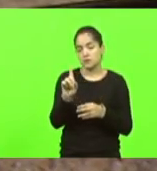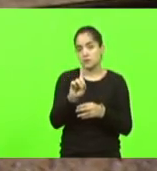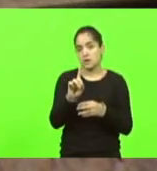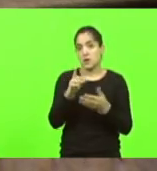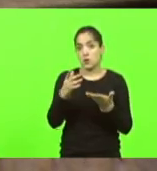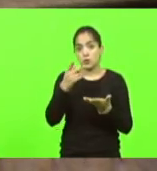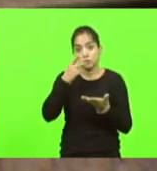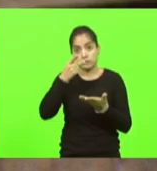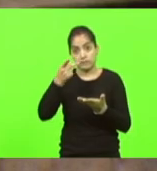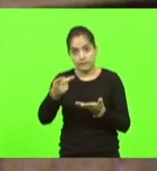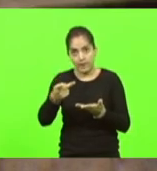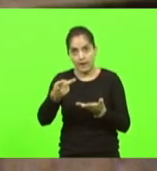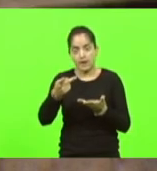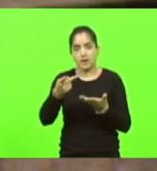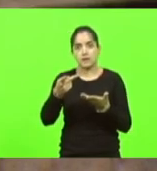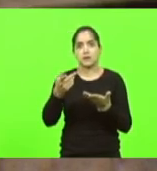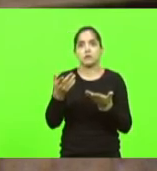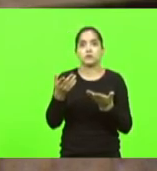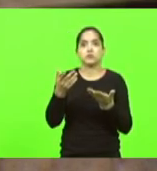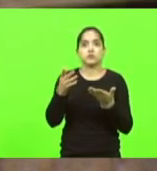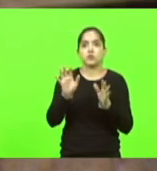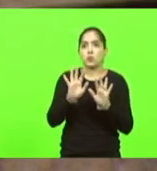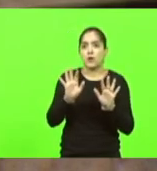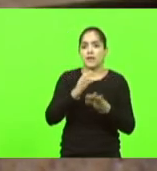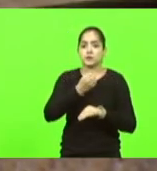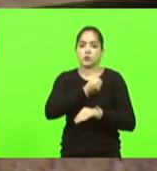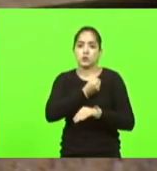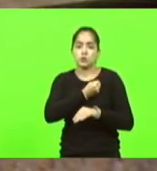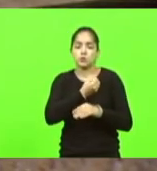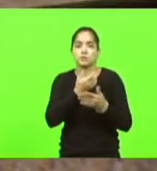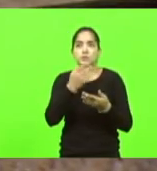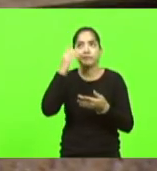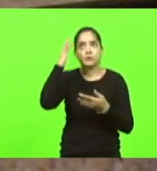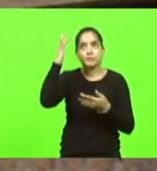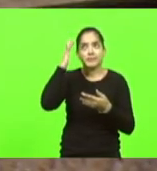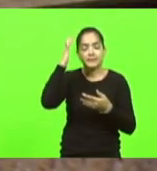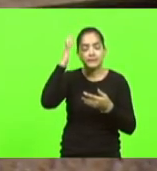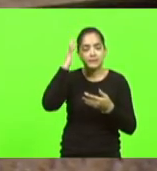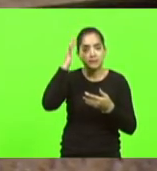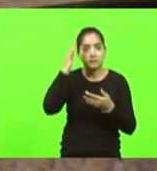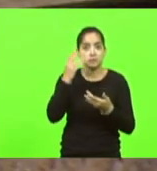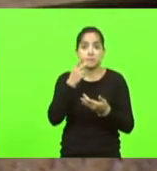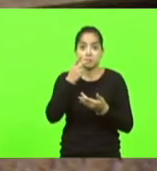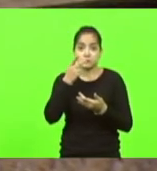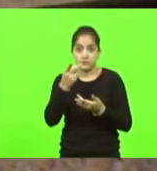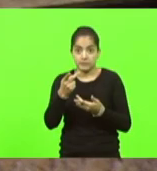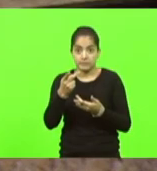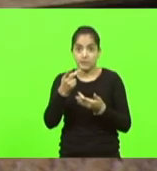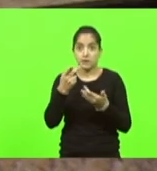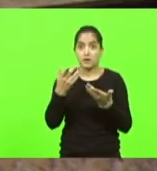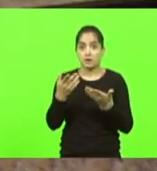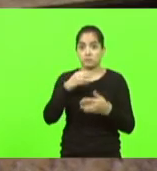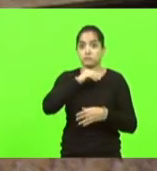uma dizem que não é só uma questão de números eu fico imaginando então que a pessoa que fala isso quando os salários forem